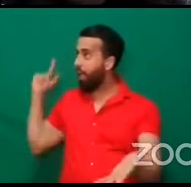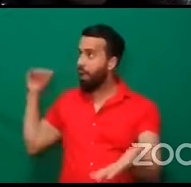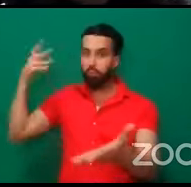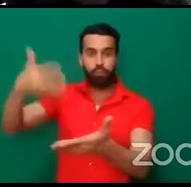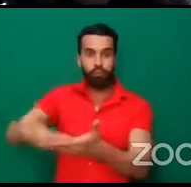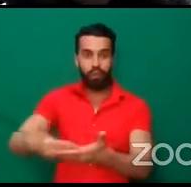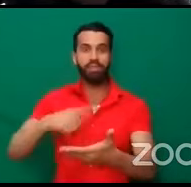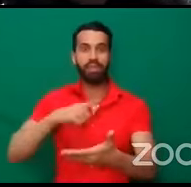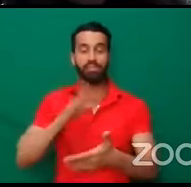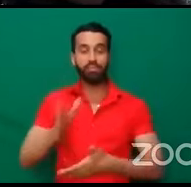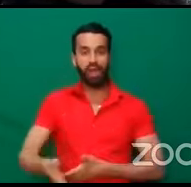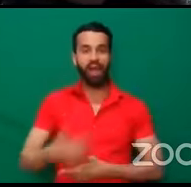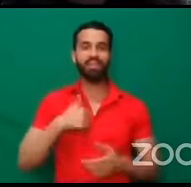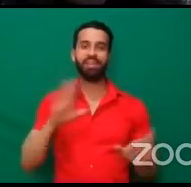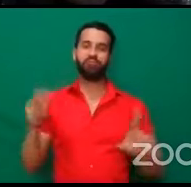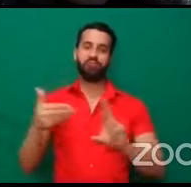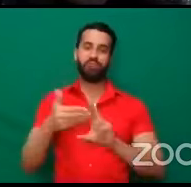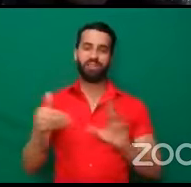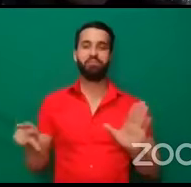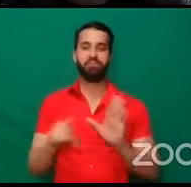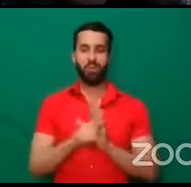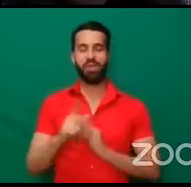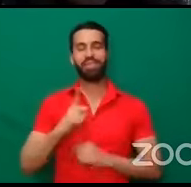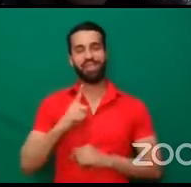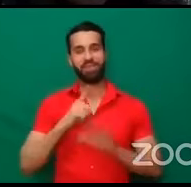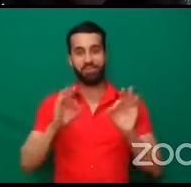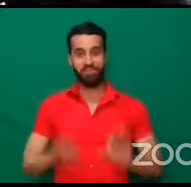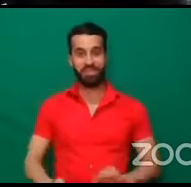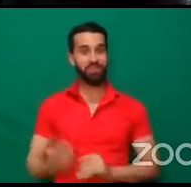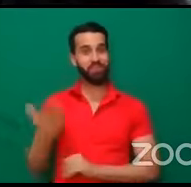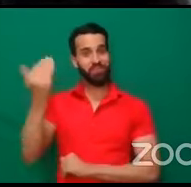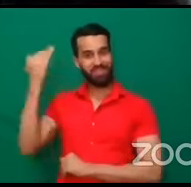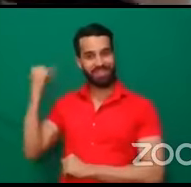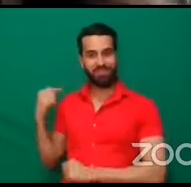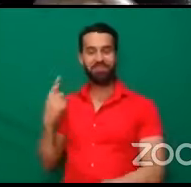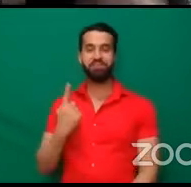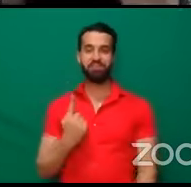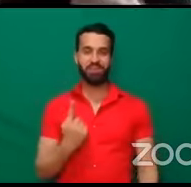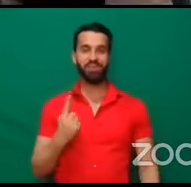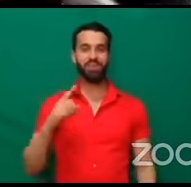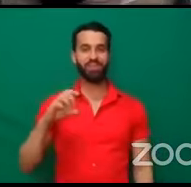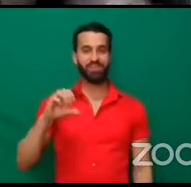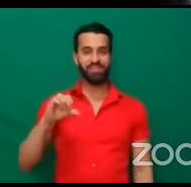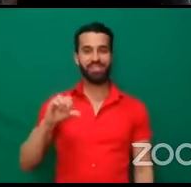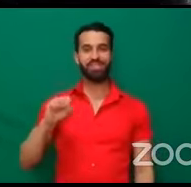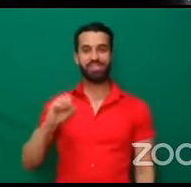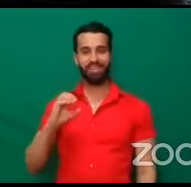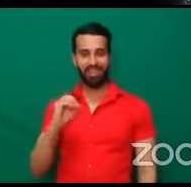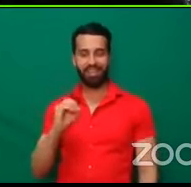impulsionada aí nessa referência mesmo dos anos 80, né? Que Cara trouxe vai tudo misturando isso.